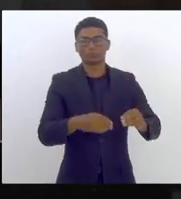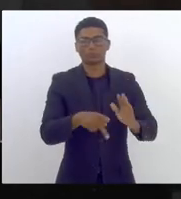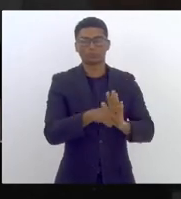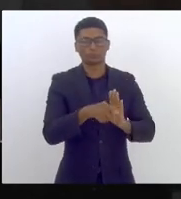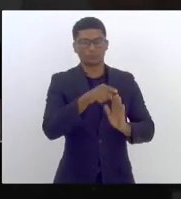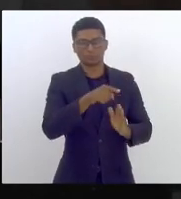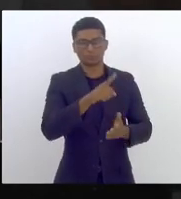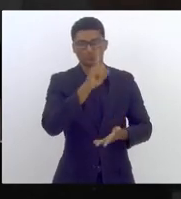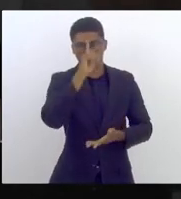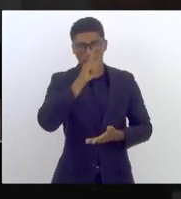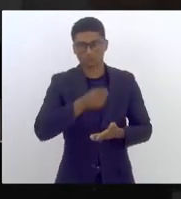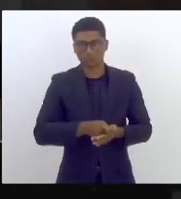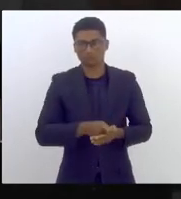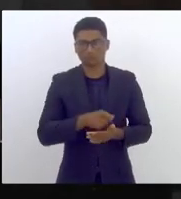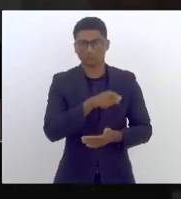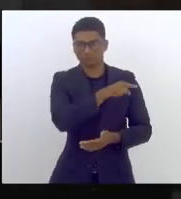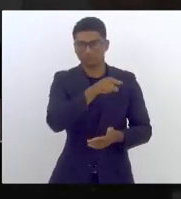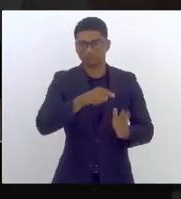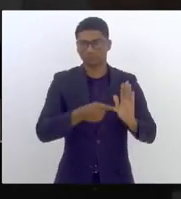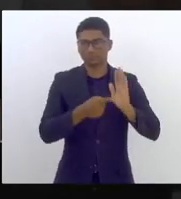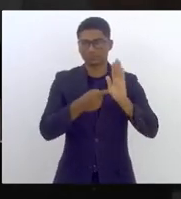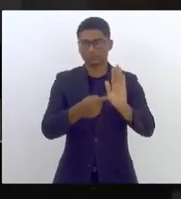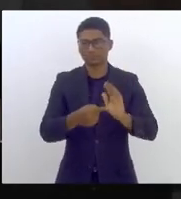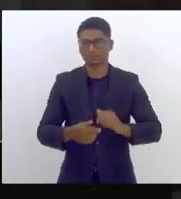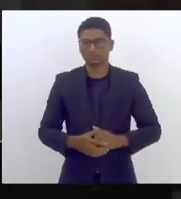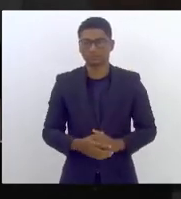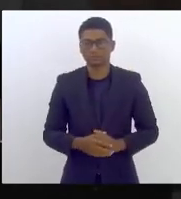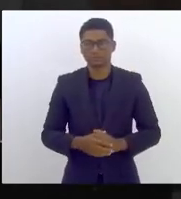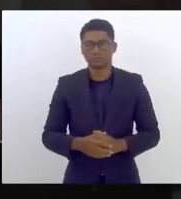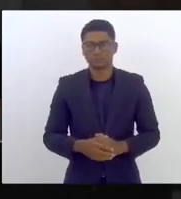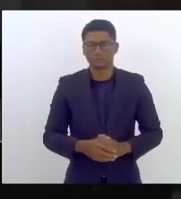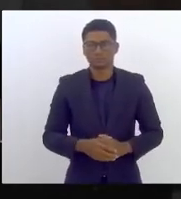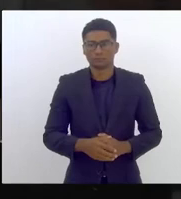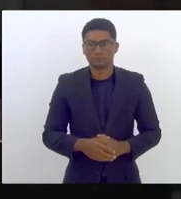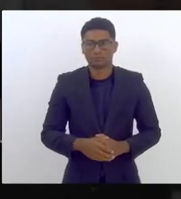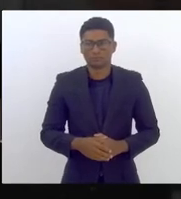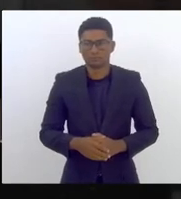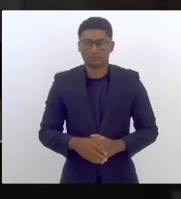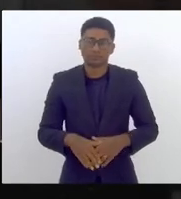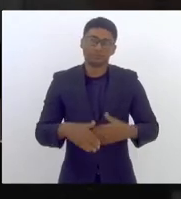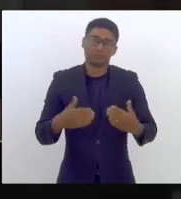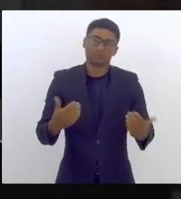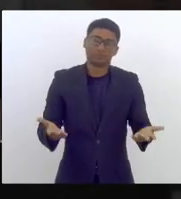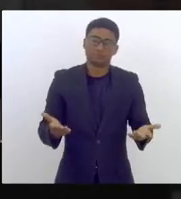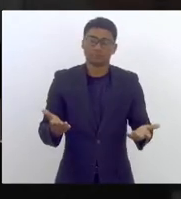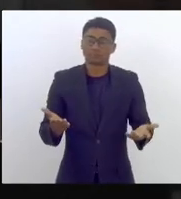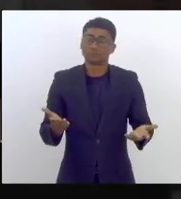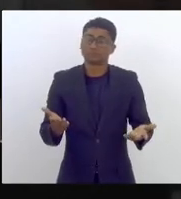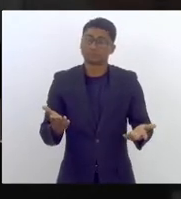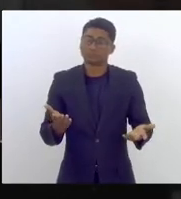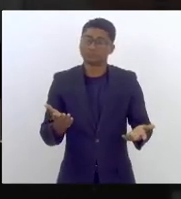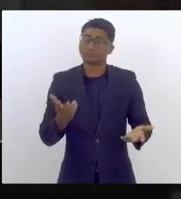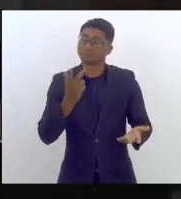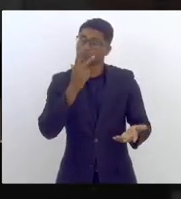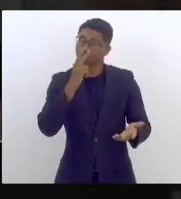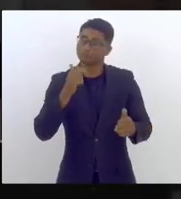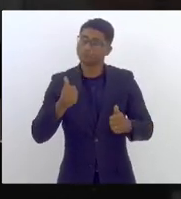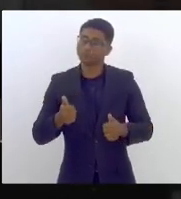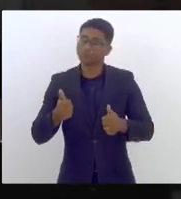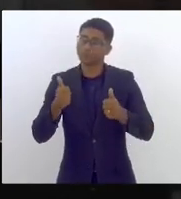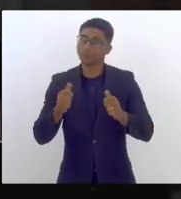que eles emitiram quando era muito mais fácil era